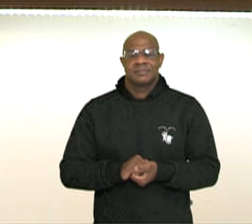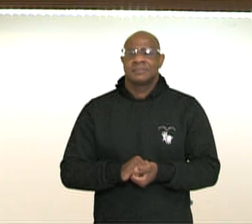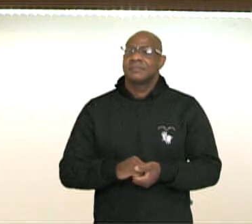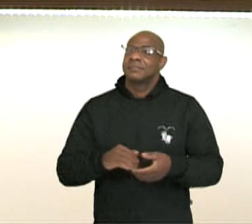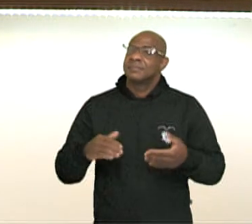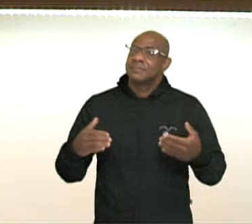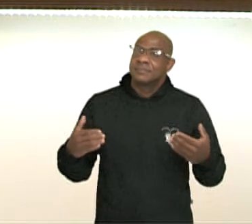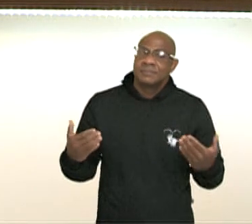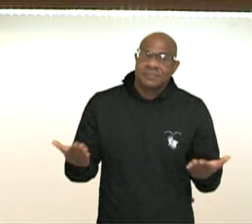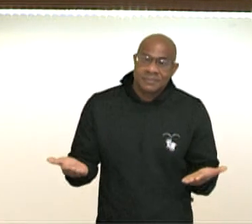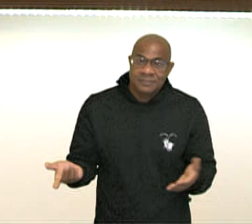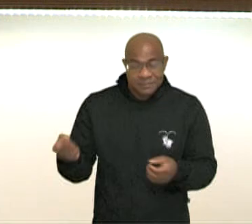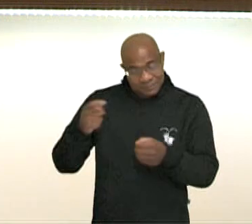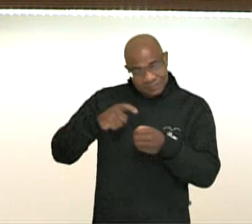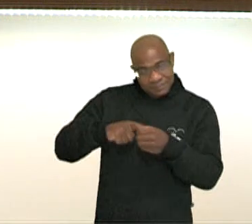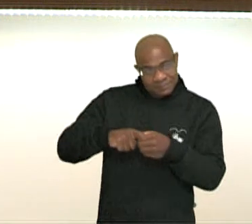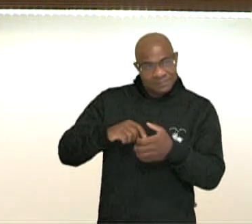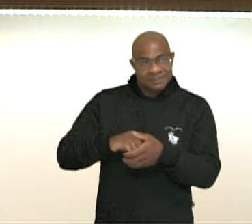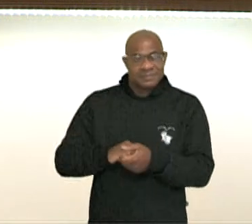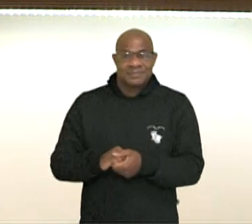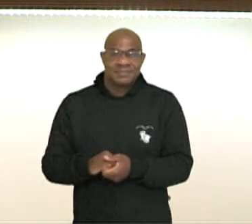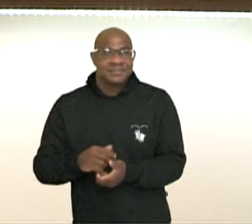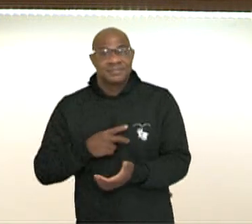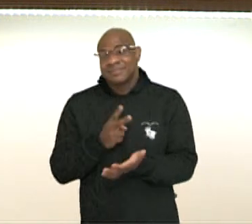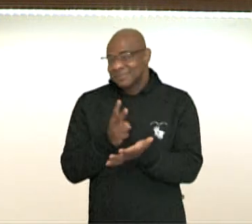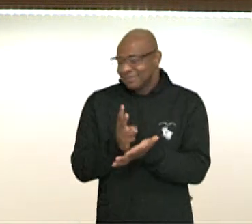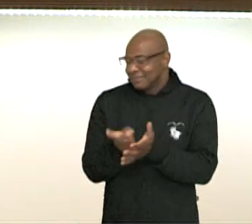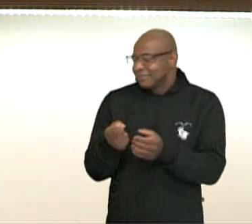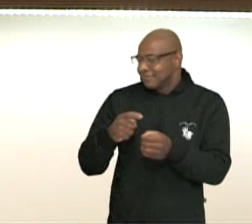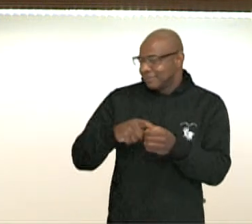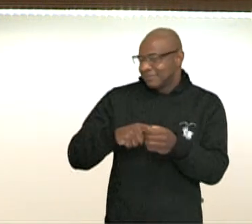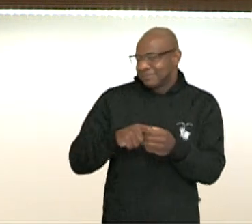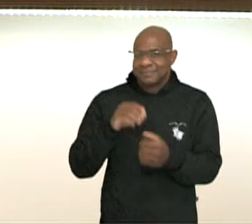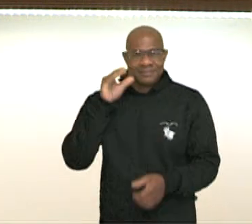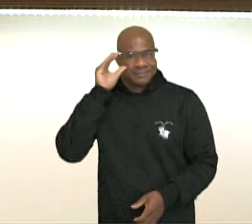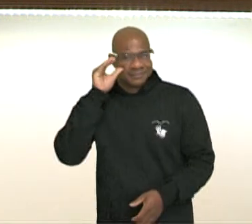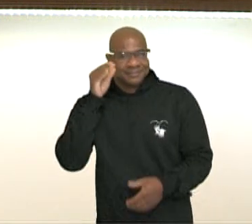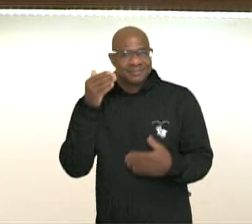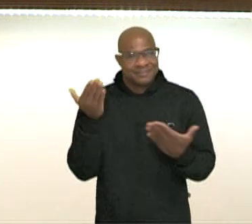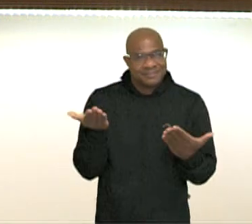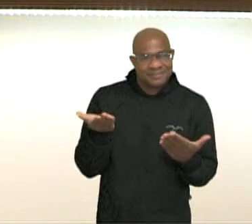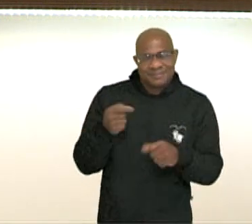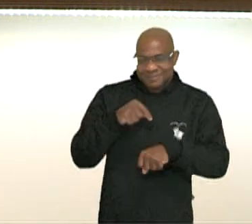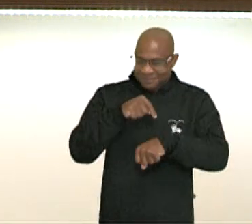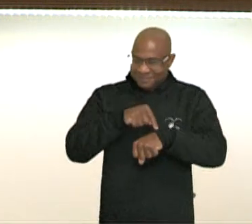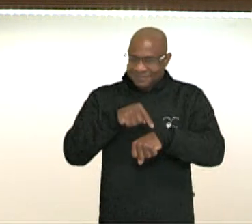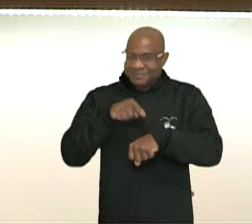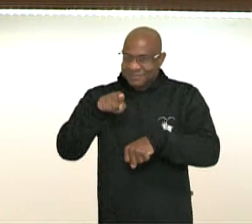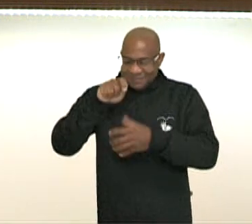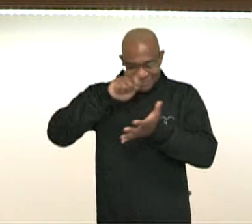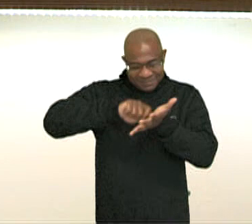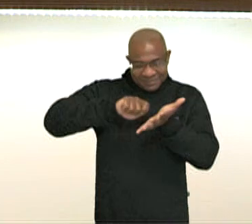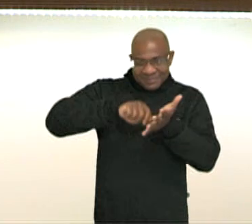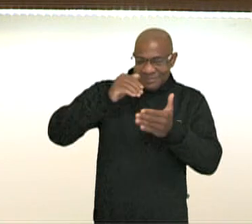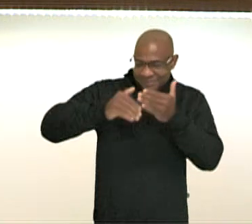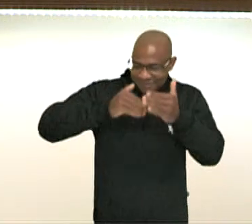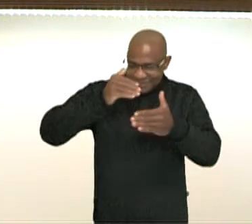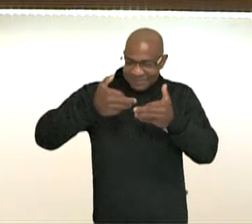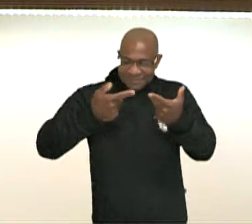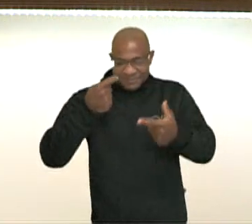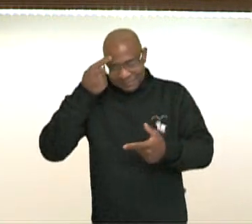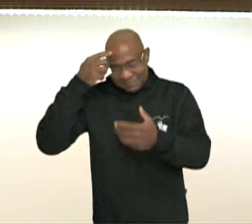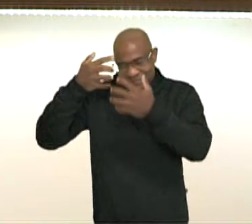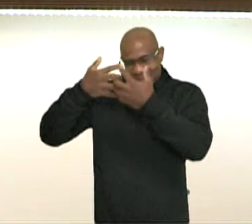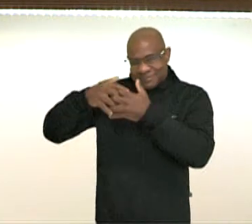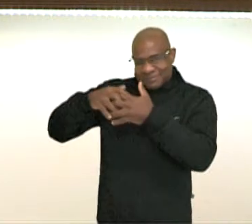Querido aluno, eu voltei e eu sempre volto curiosa. Eu, quando dou um tempinho aí para você anotar, desenvolver alguma coisa para